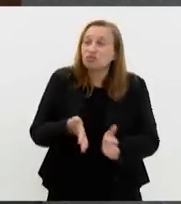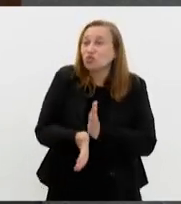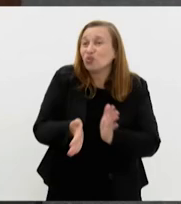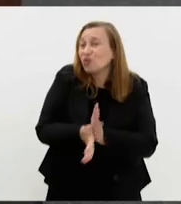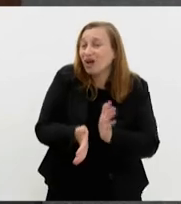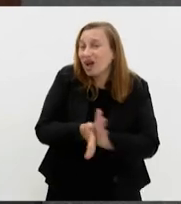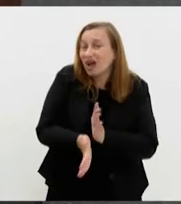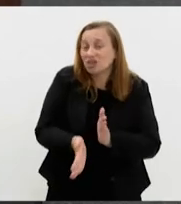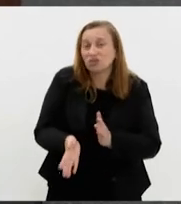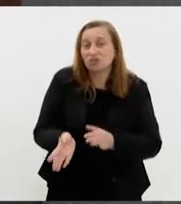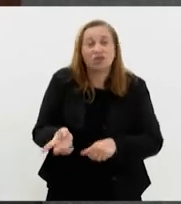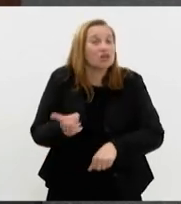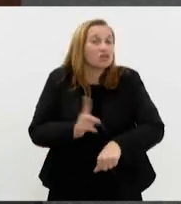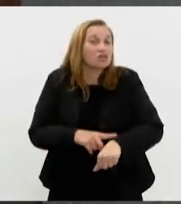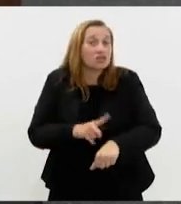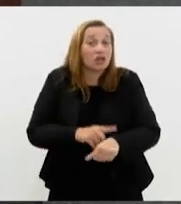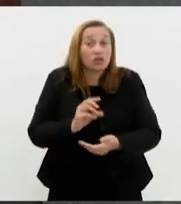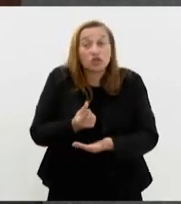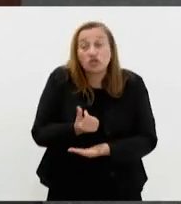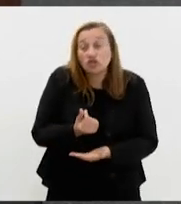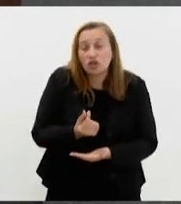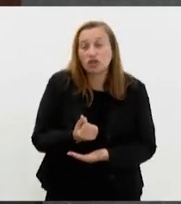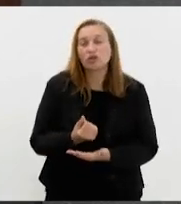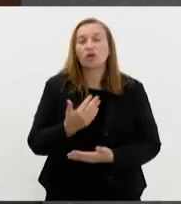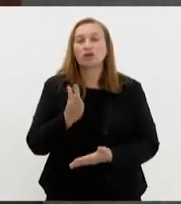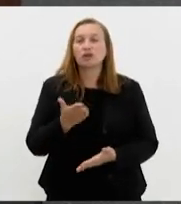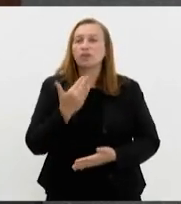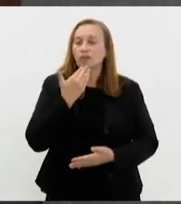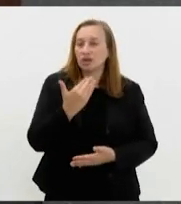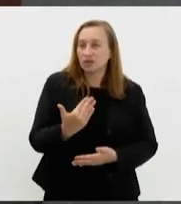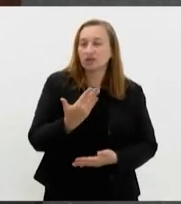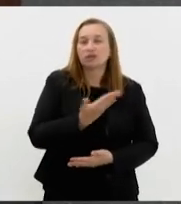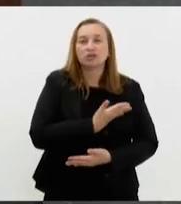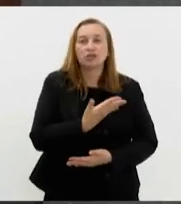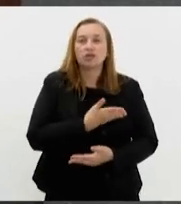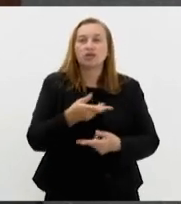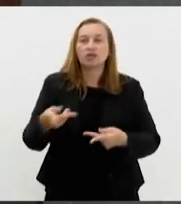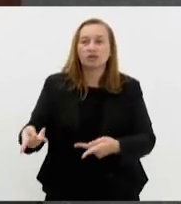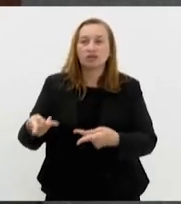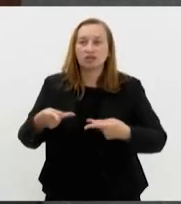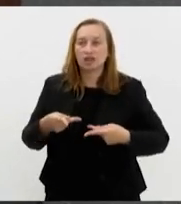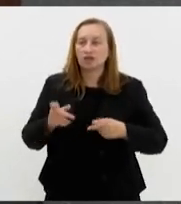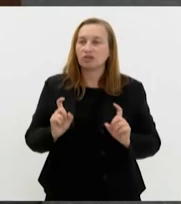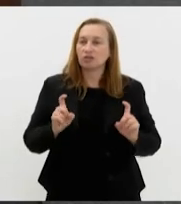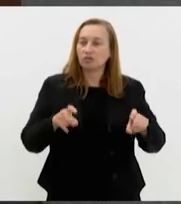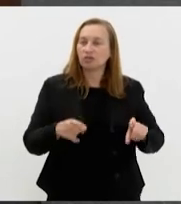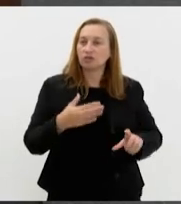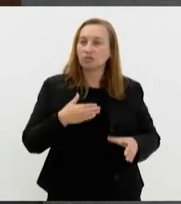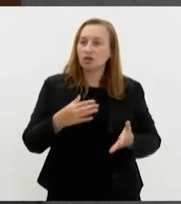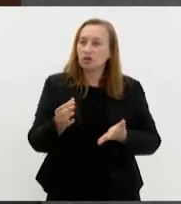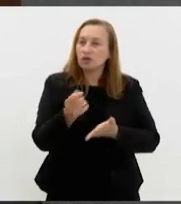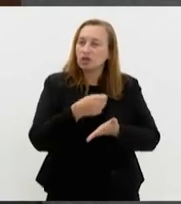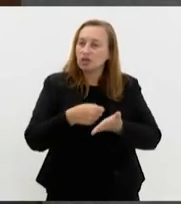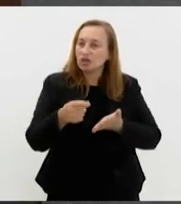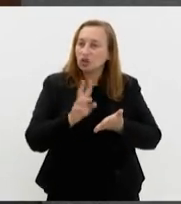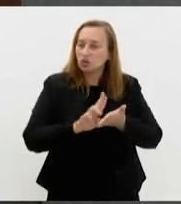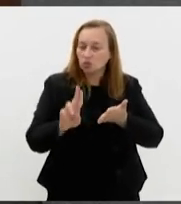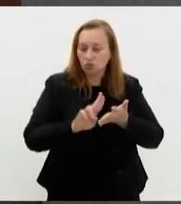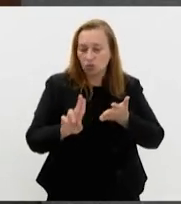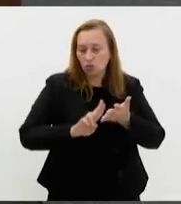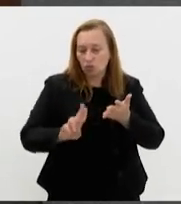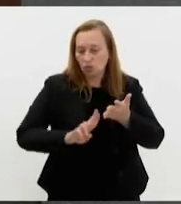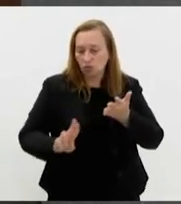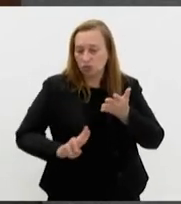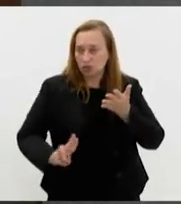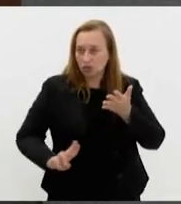de tempo e de recurso público. Eu até sugeri os colegas que me visitaram no gabinete fazer um abaixo-assinado, assinado por todos